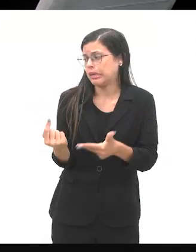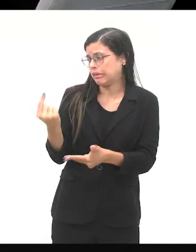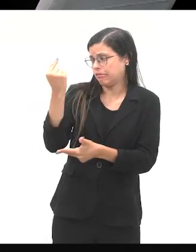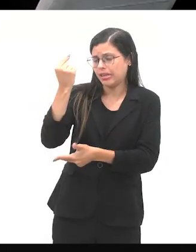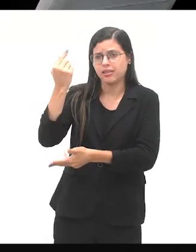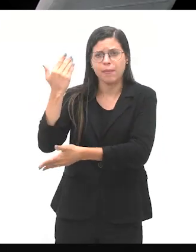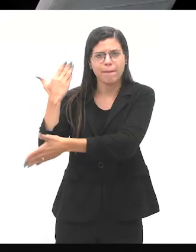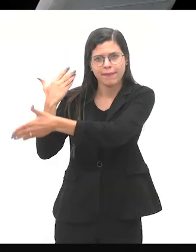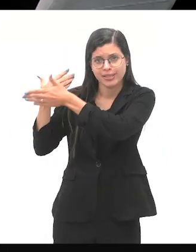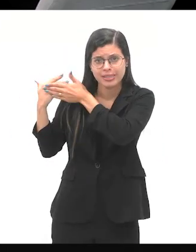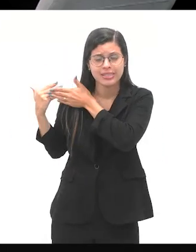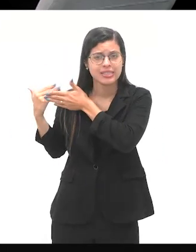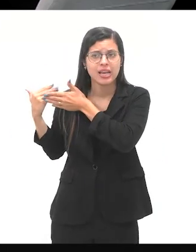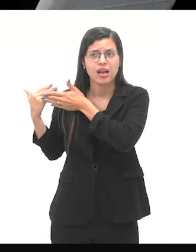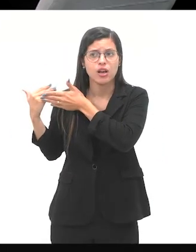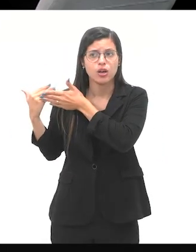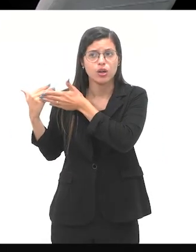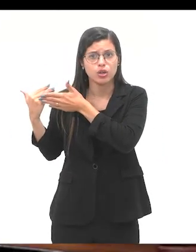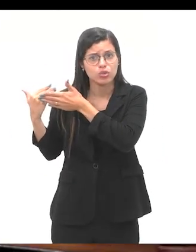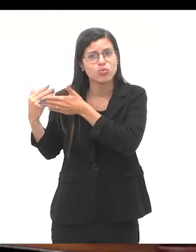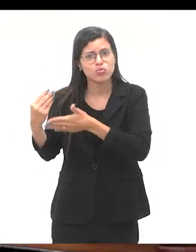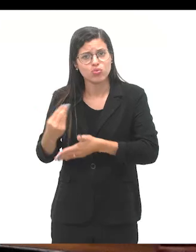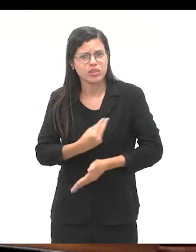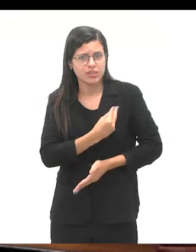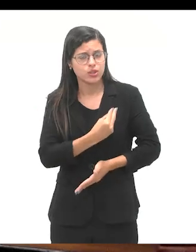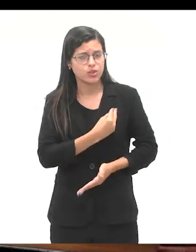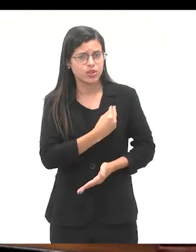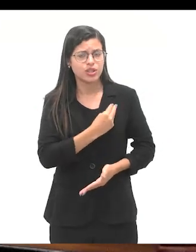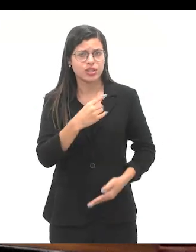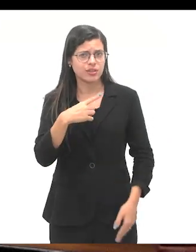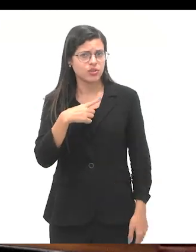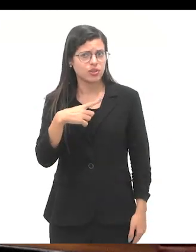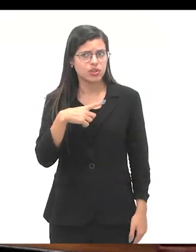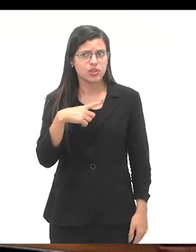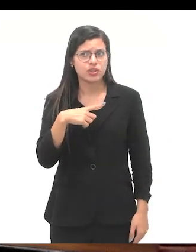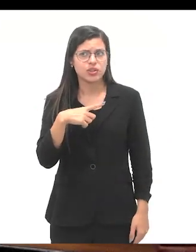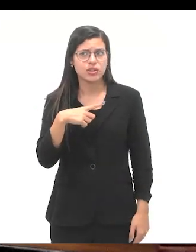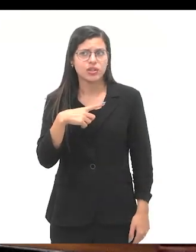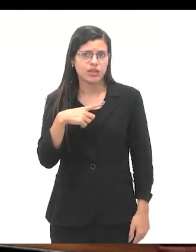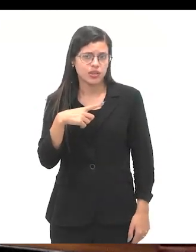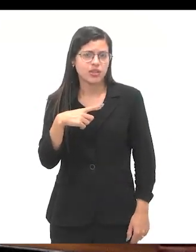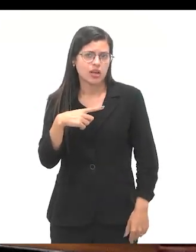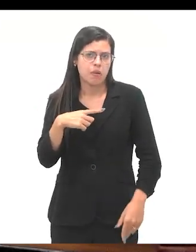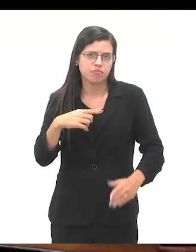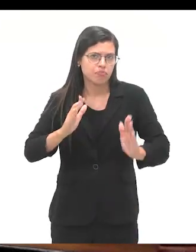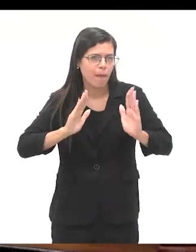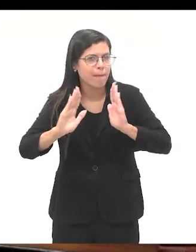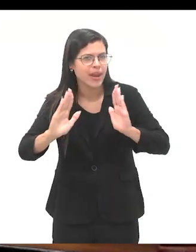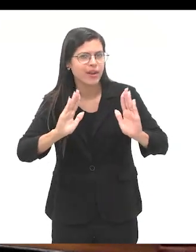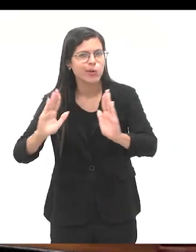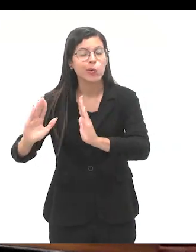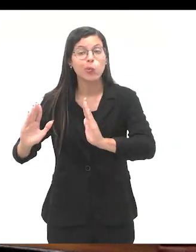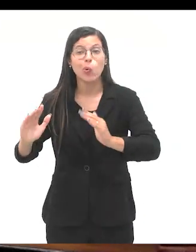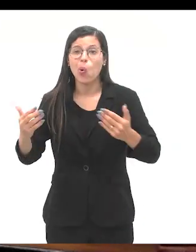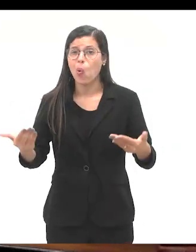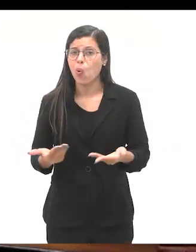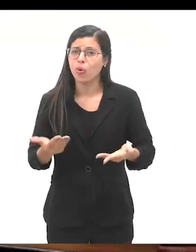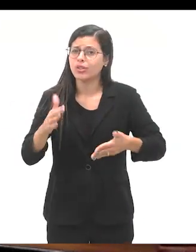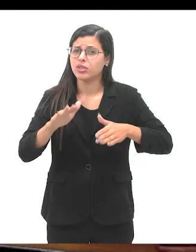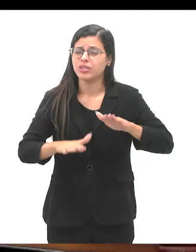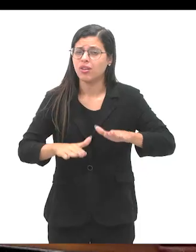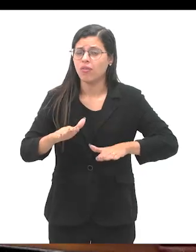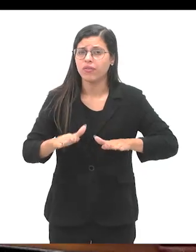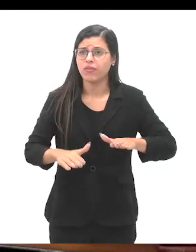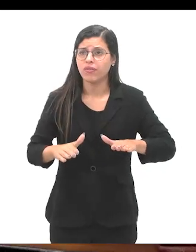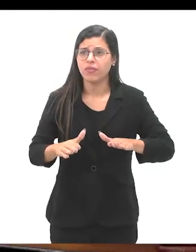no passado existia, né, em alguns momentos das temporadas, hoje talvez a